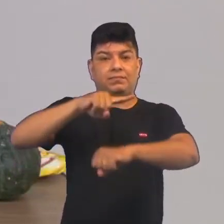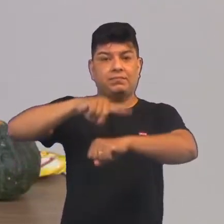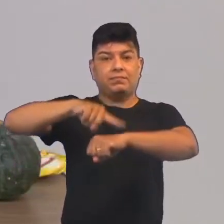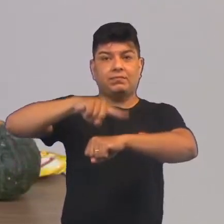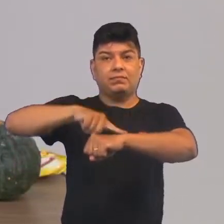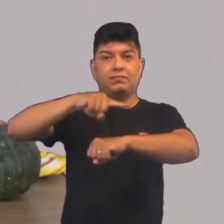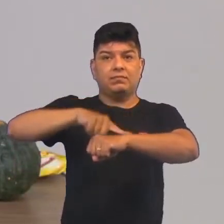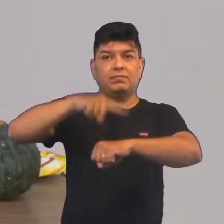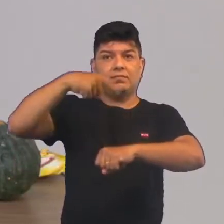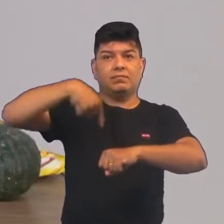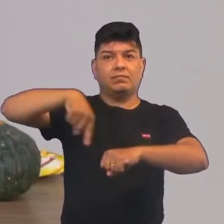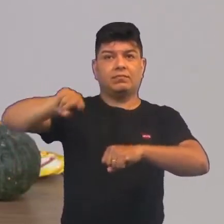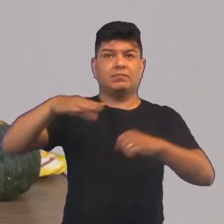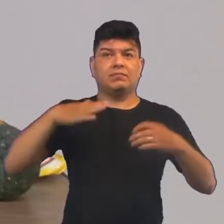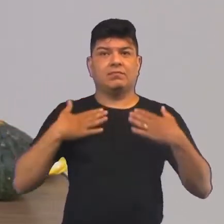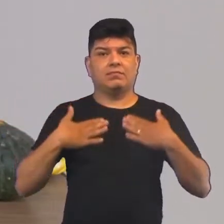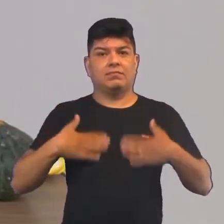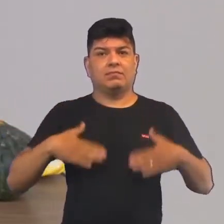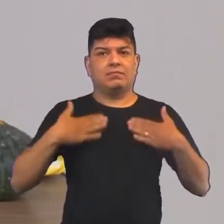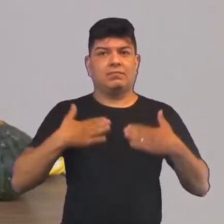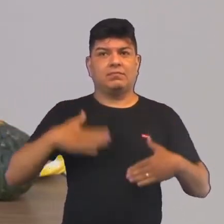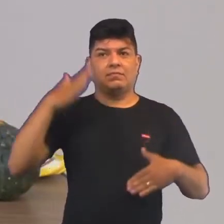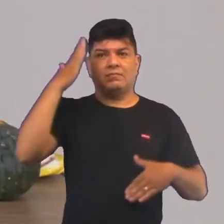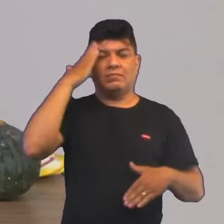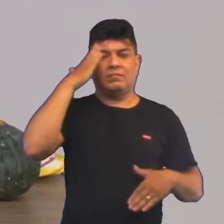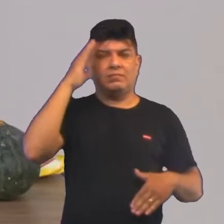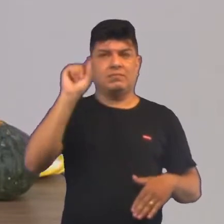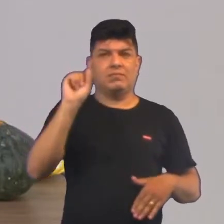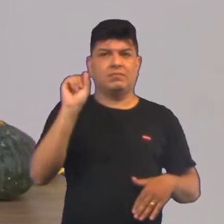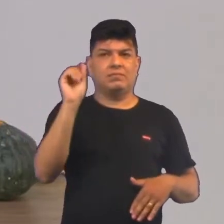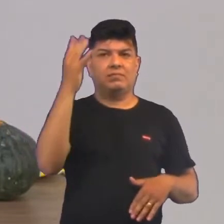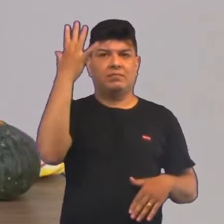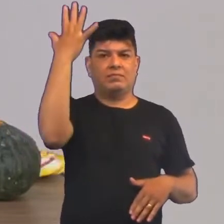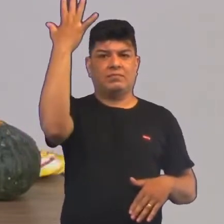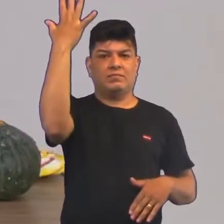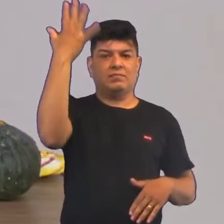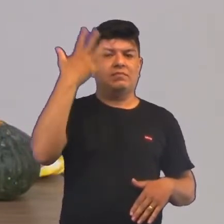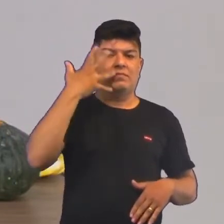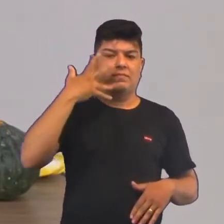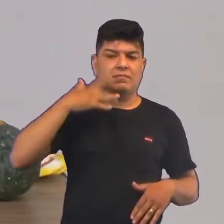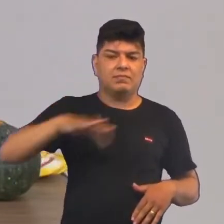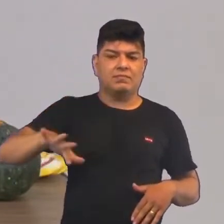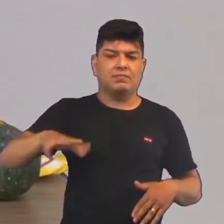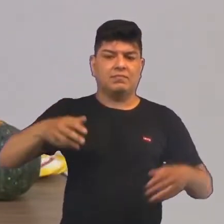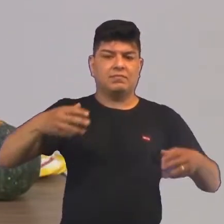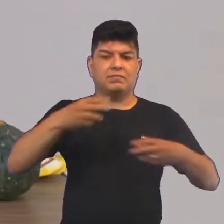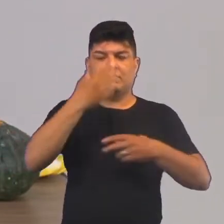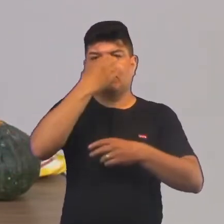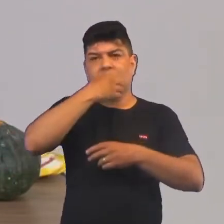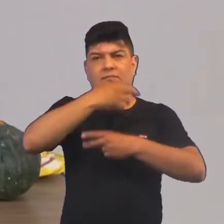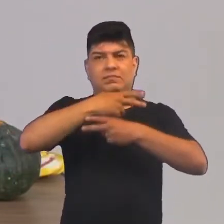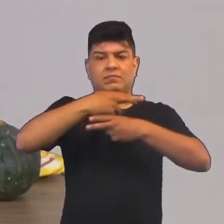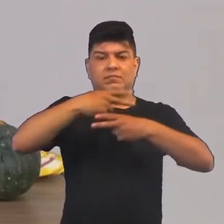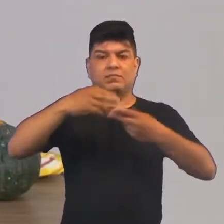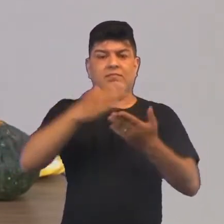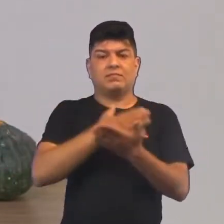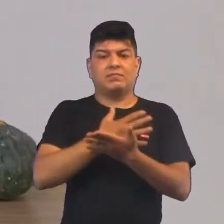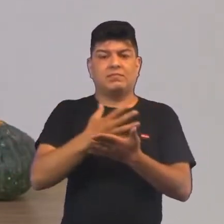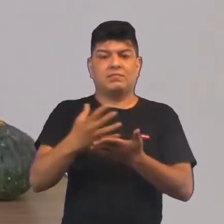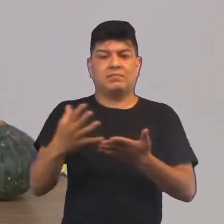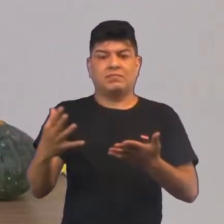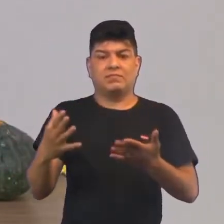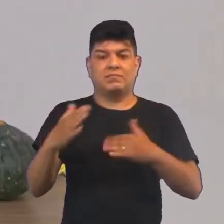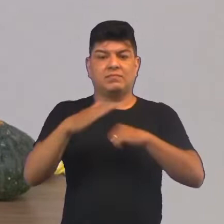Dona Maricota foi descansar, sabe o que aconteceu, crianças? As frutas e os legumes começaram